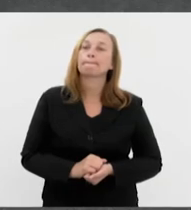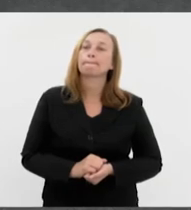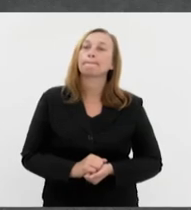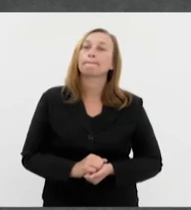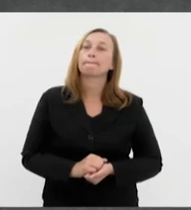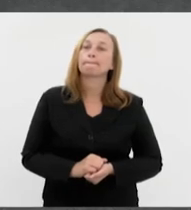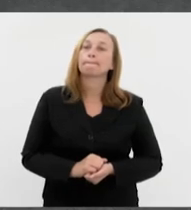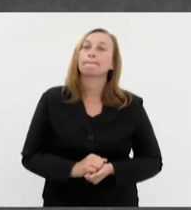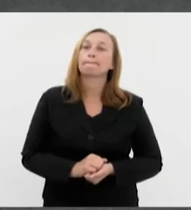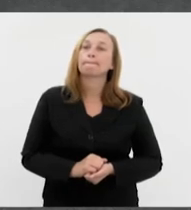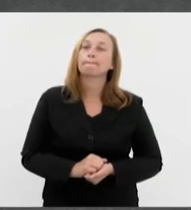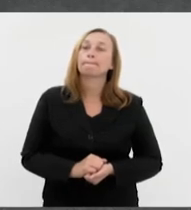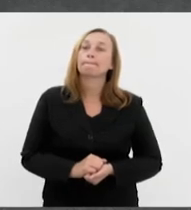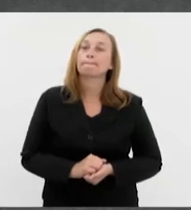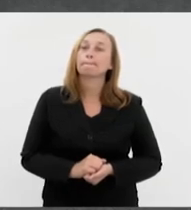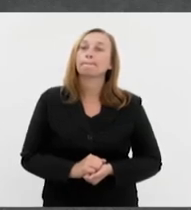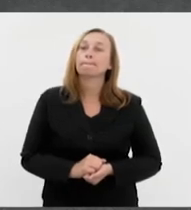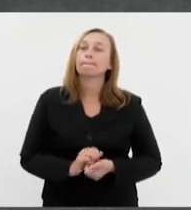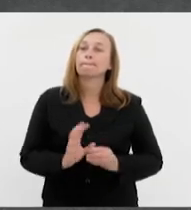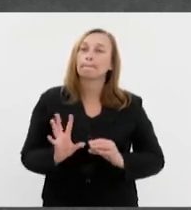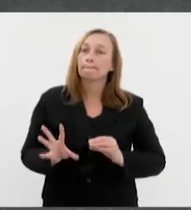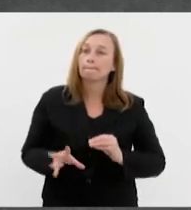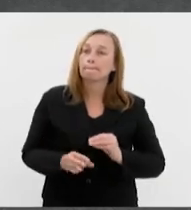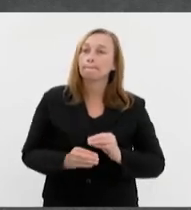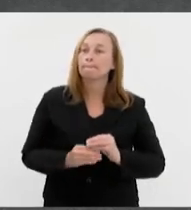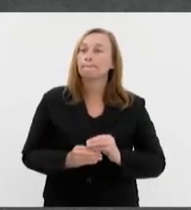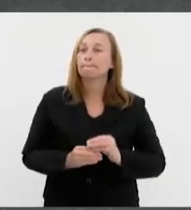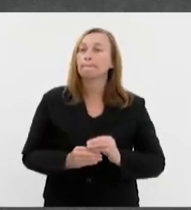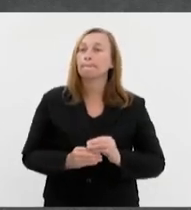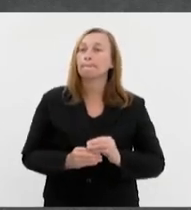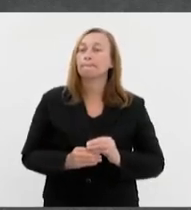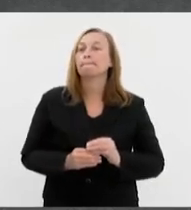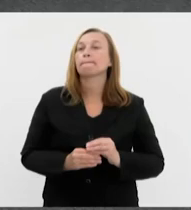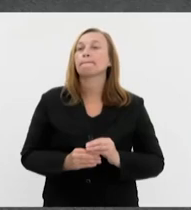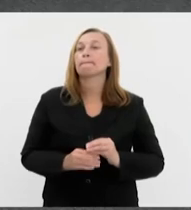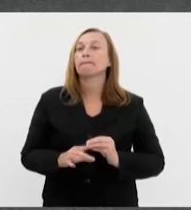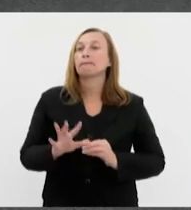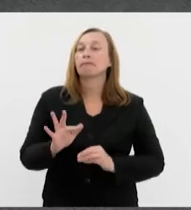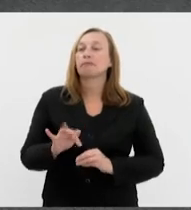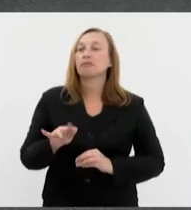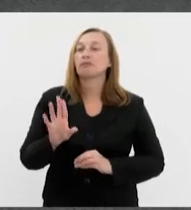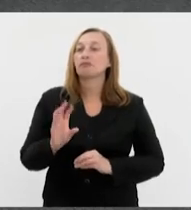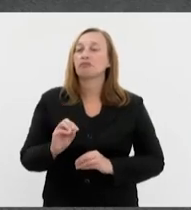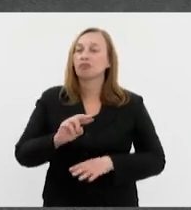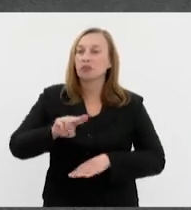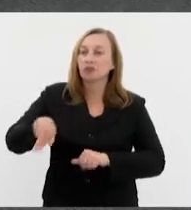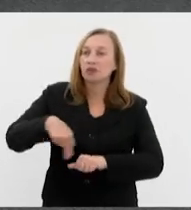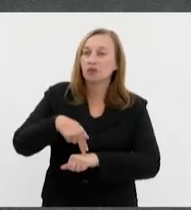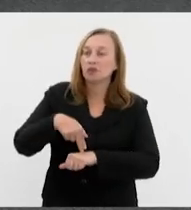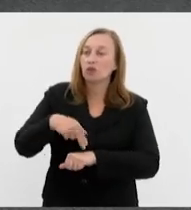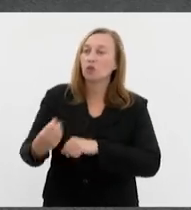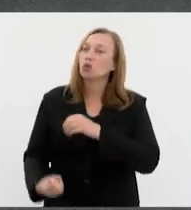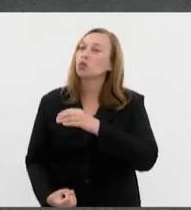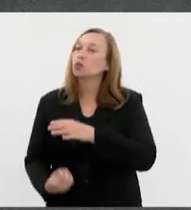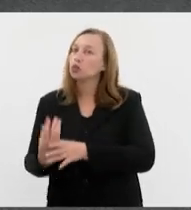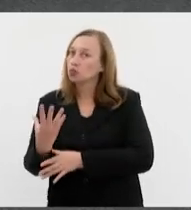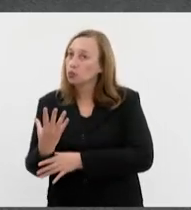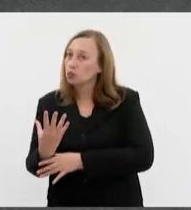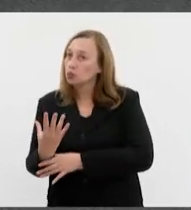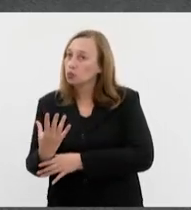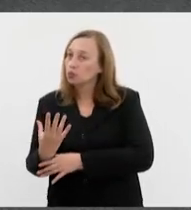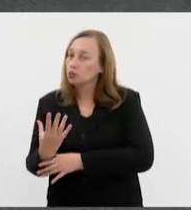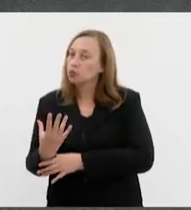sejam compensados pelo fundo que a União criou e fará